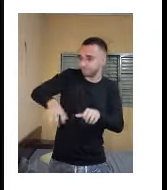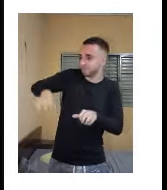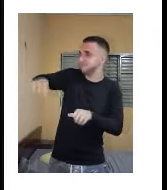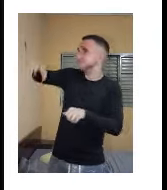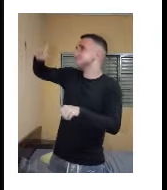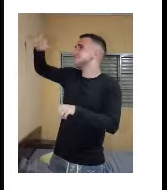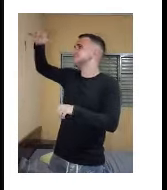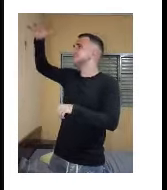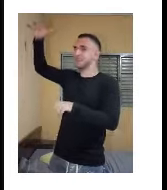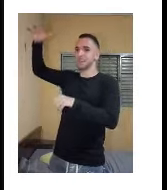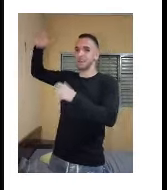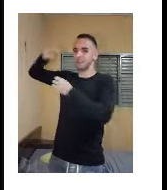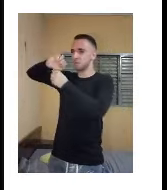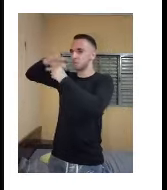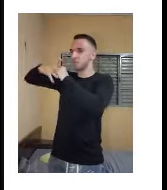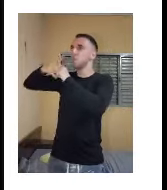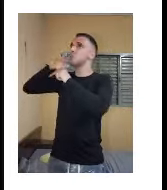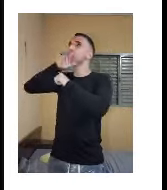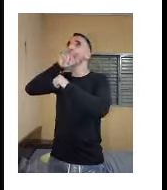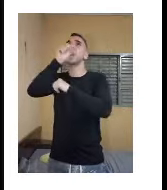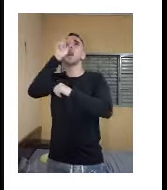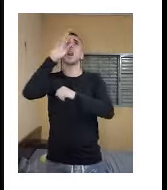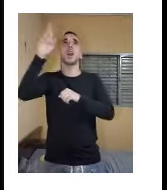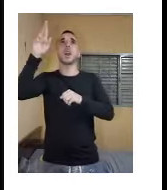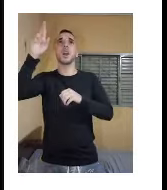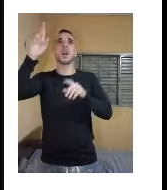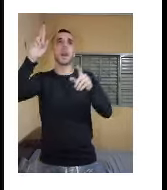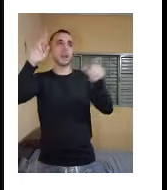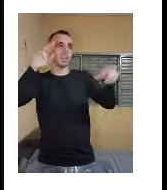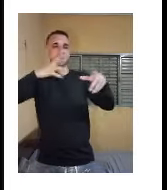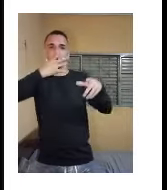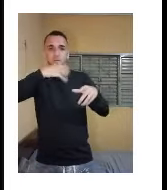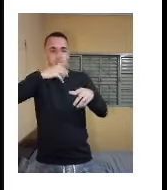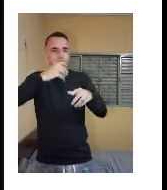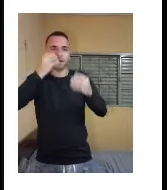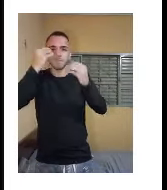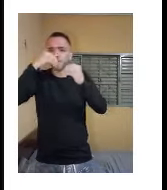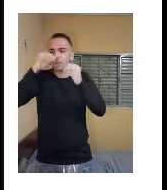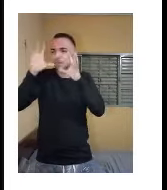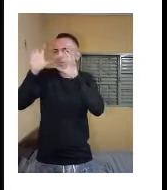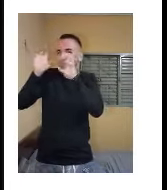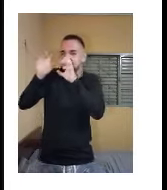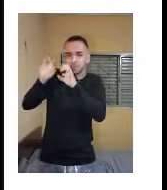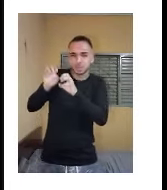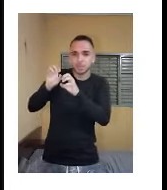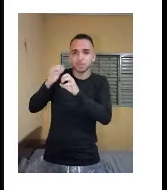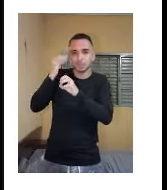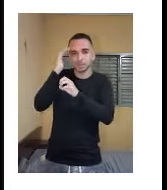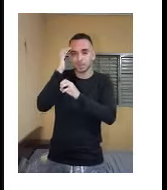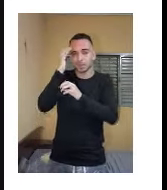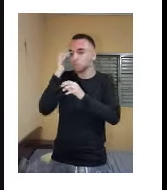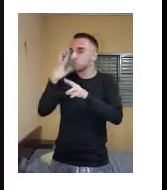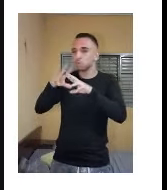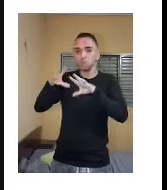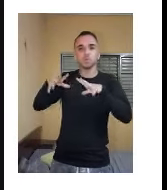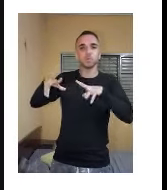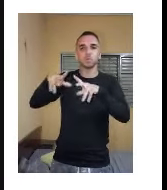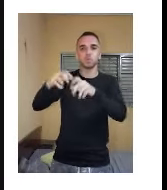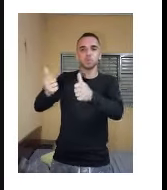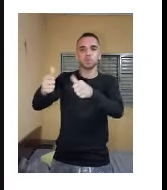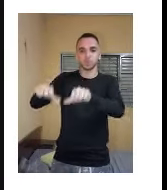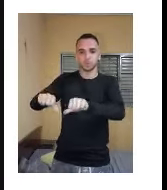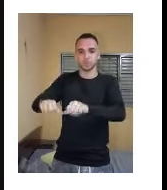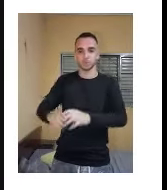né? Como as projeções se comparam à nossa realidade. Então, por exemplo, em 2000,